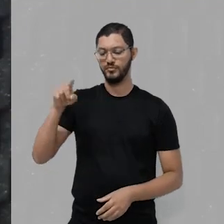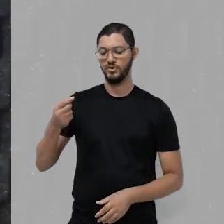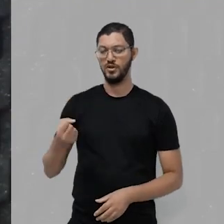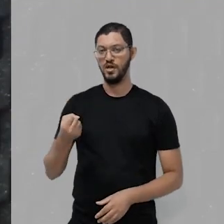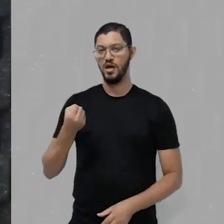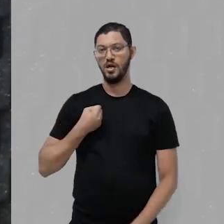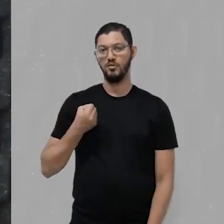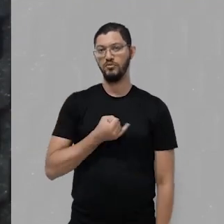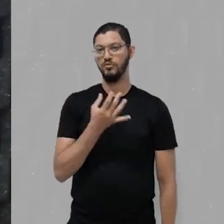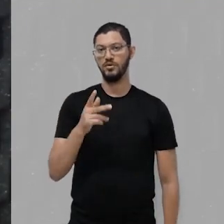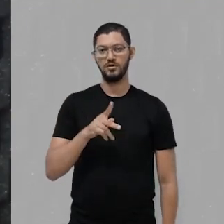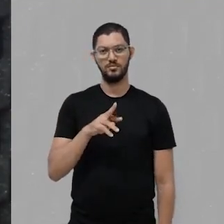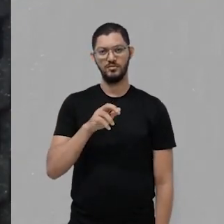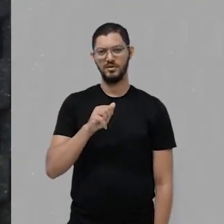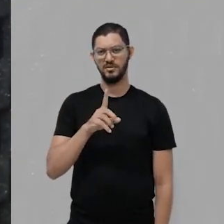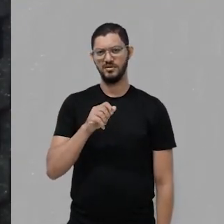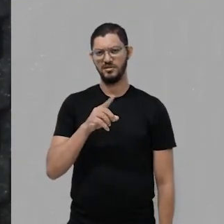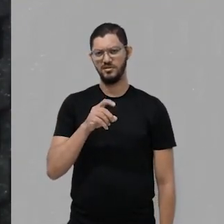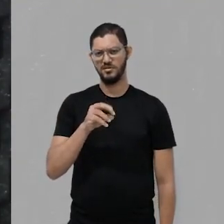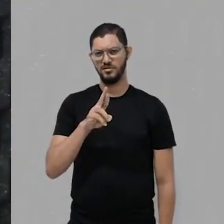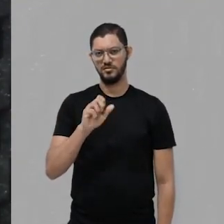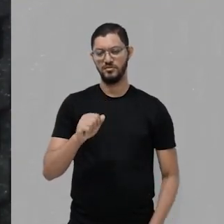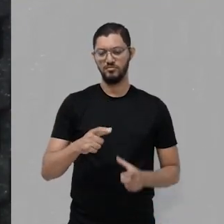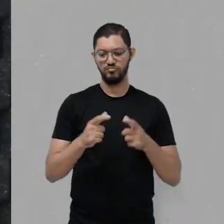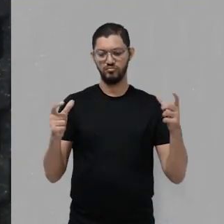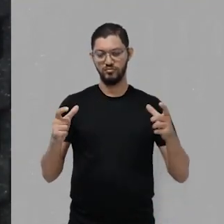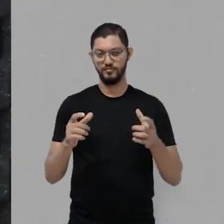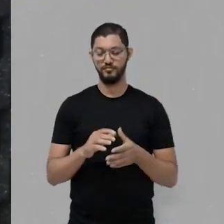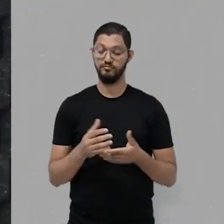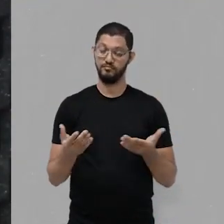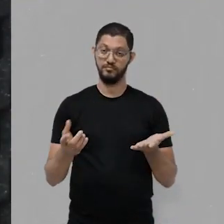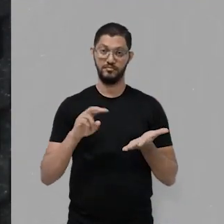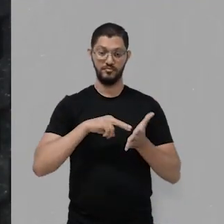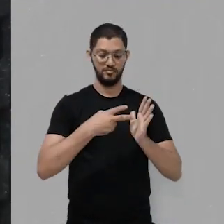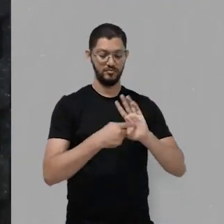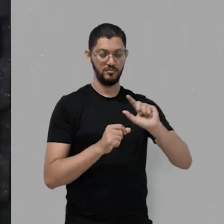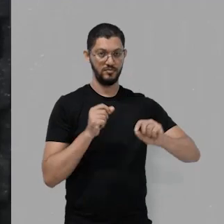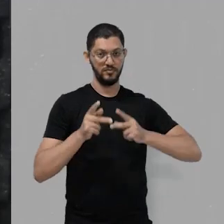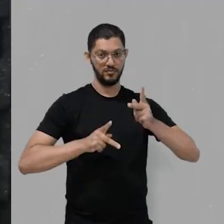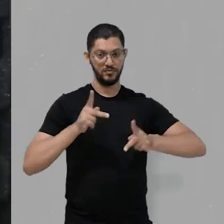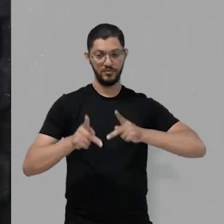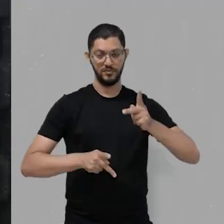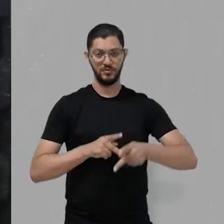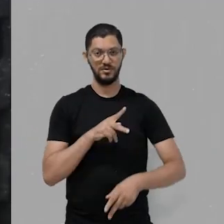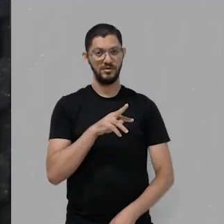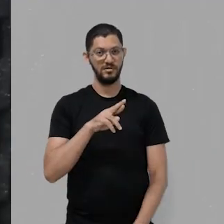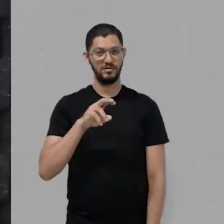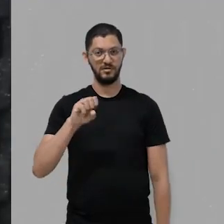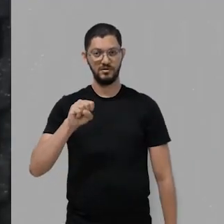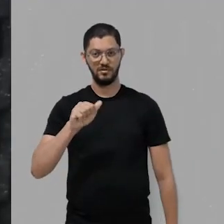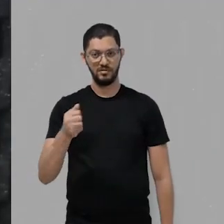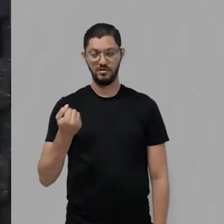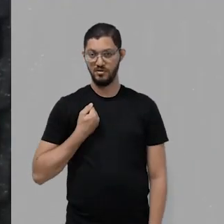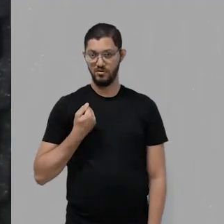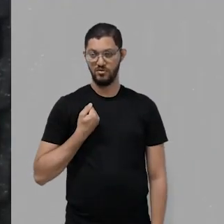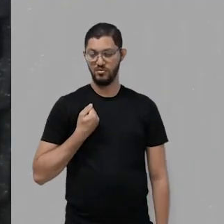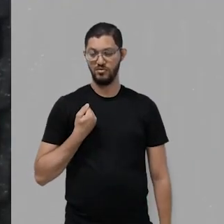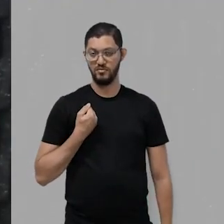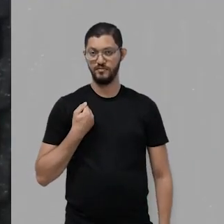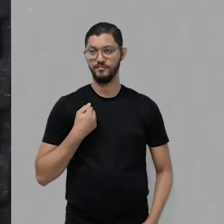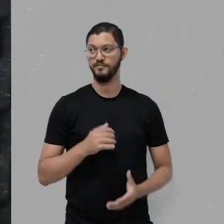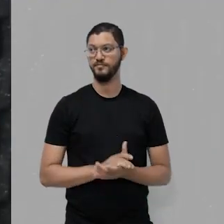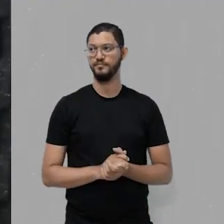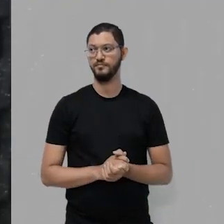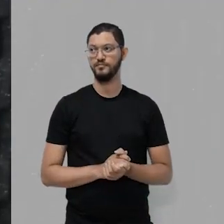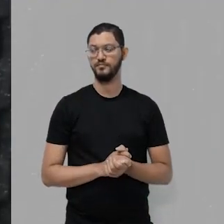de predadores aumentasse. Ou seja, a população das presas, o número da população das